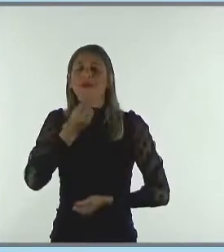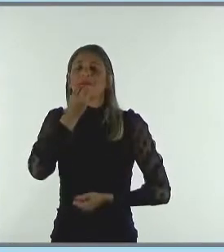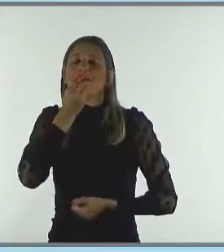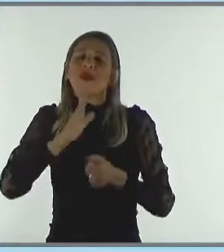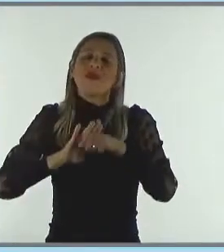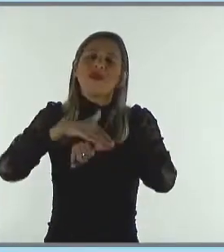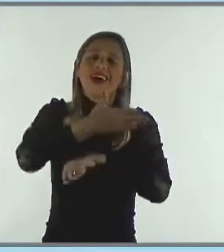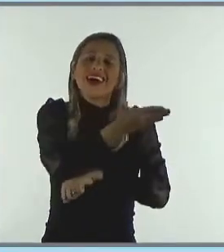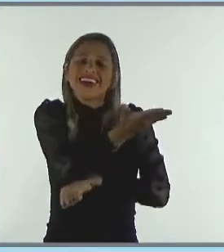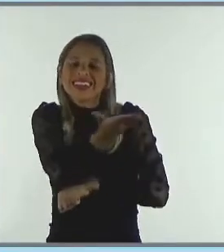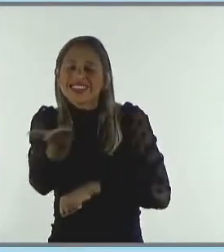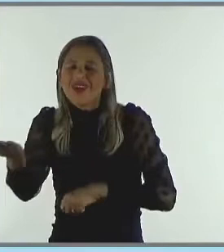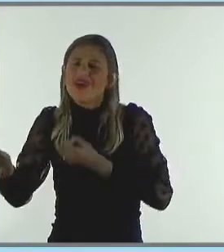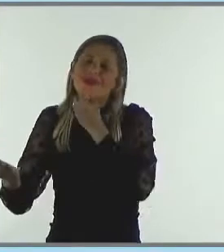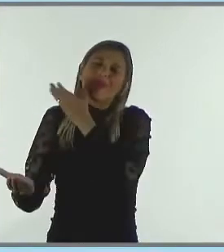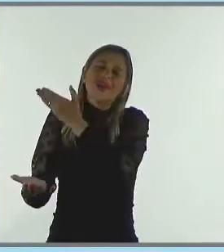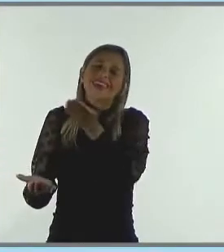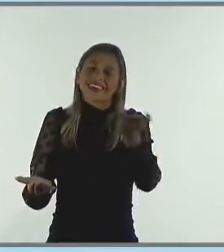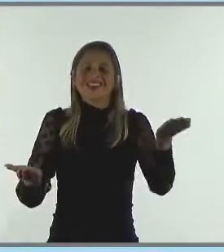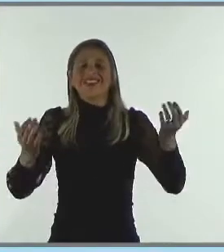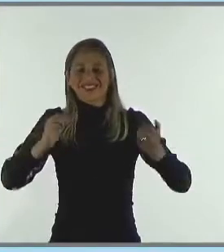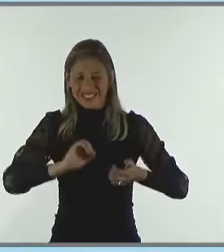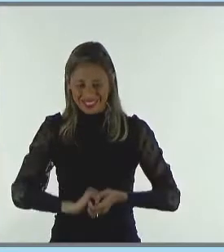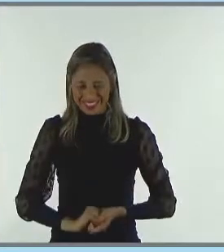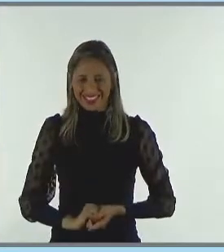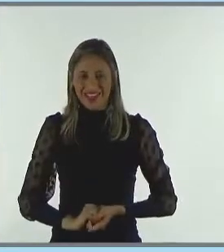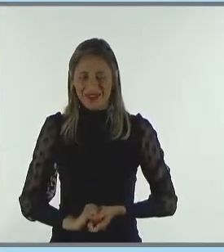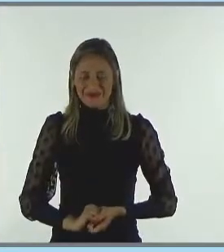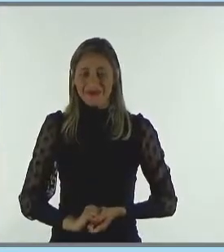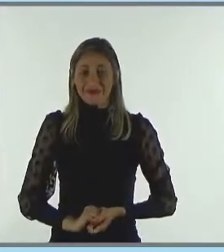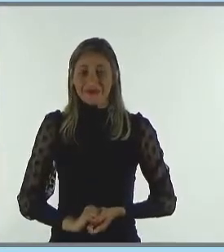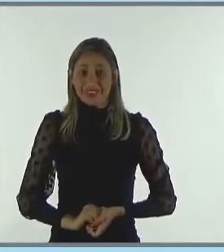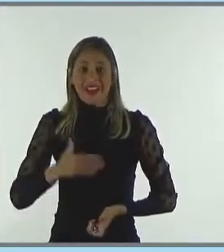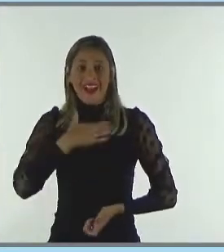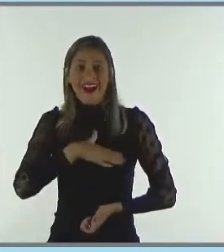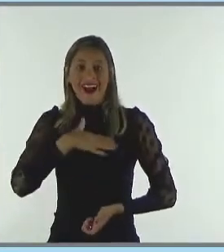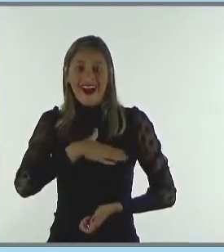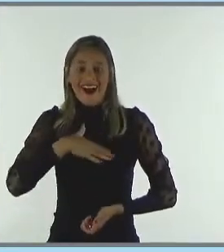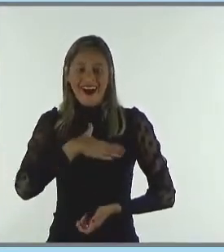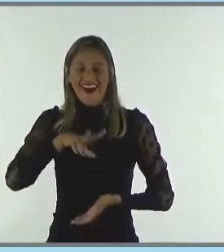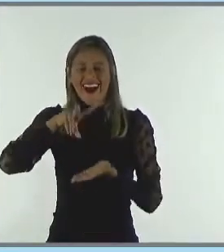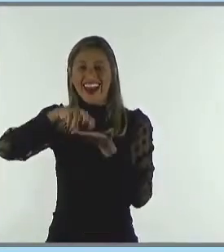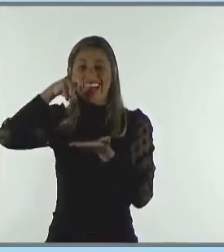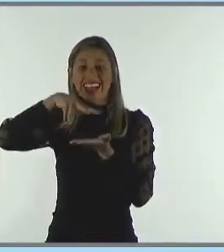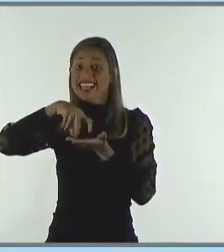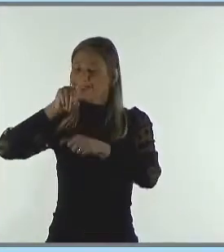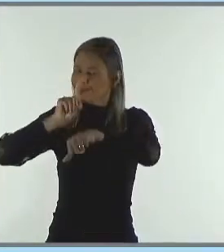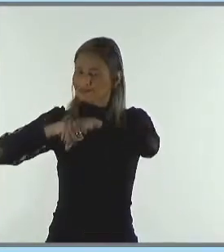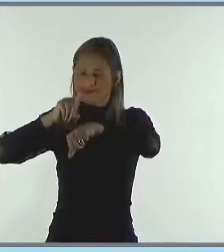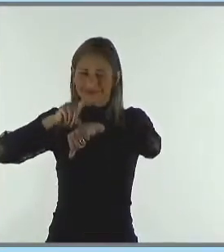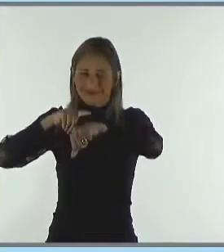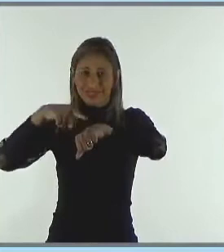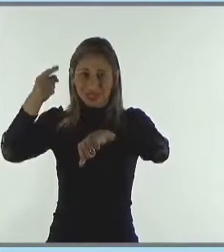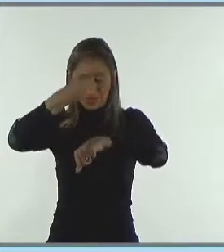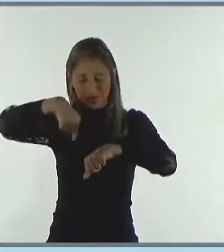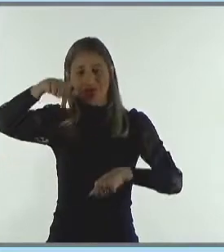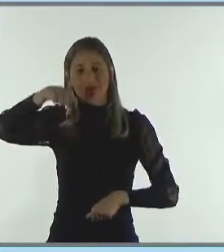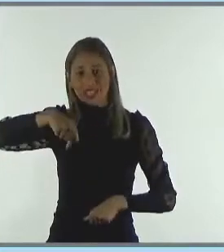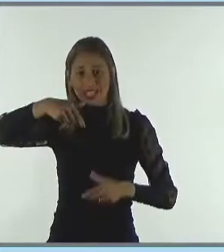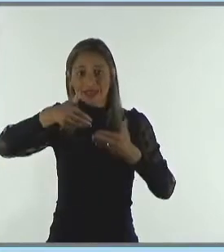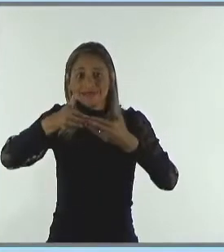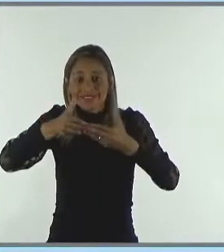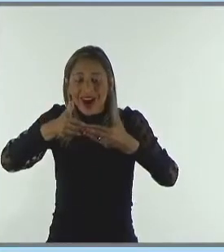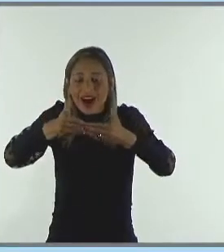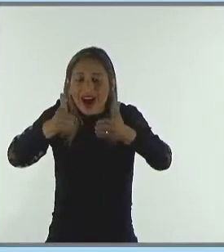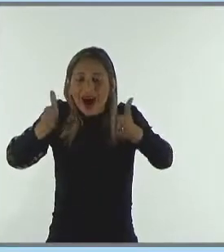a todos, todas e todes. É uma grande alegria esse momento que estamos aqui abrindo,